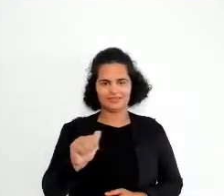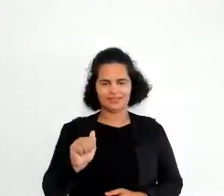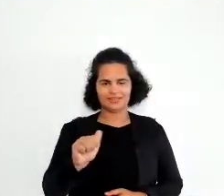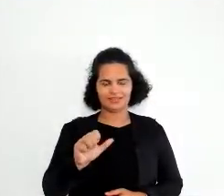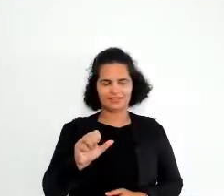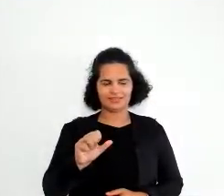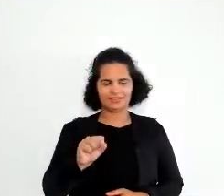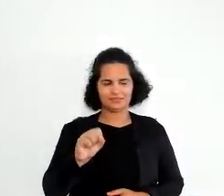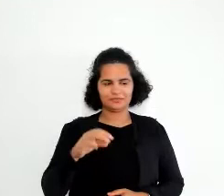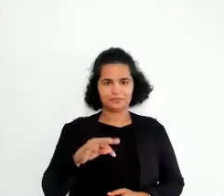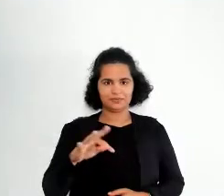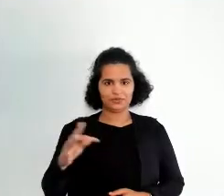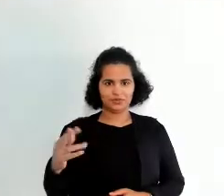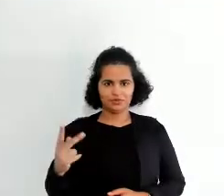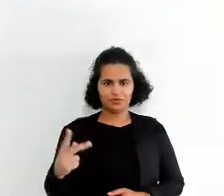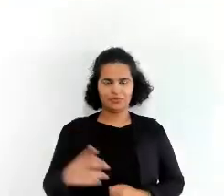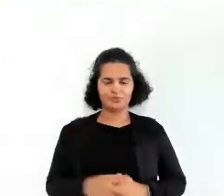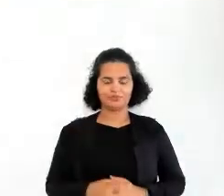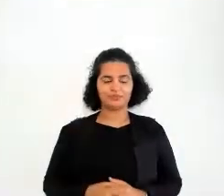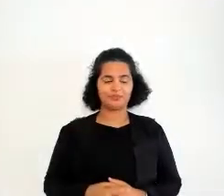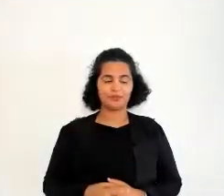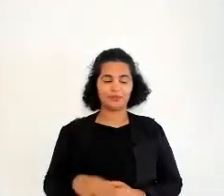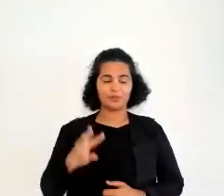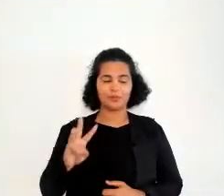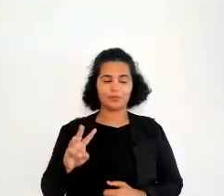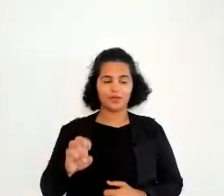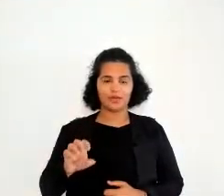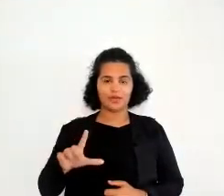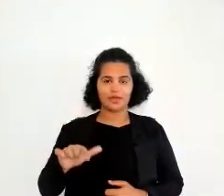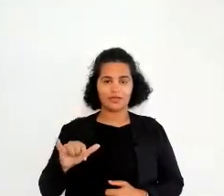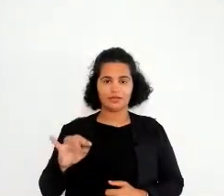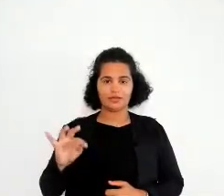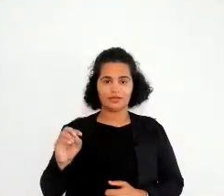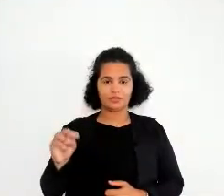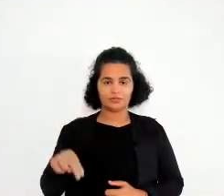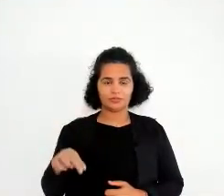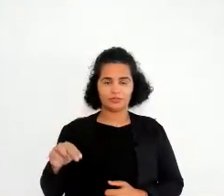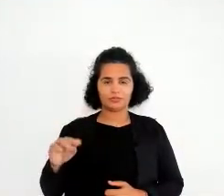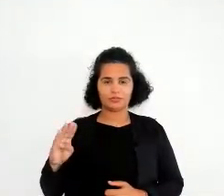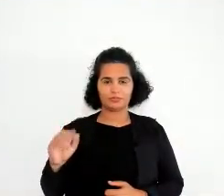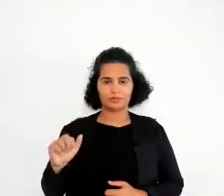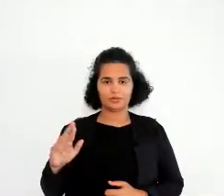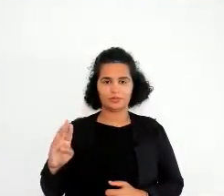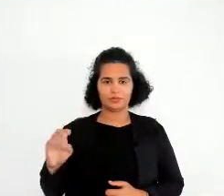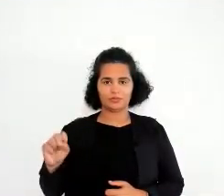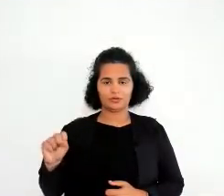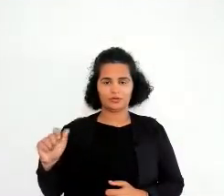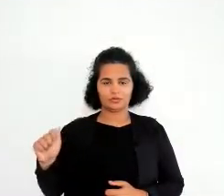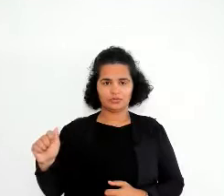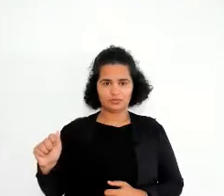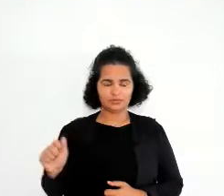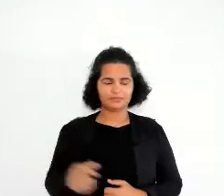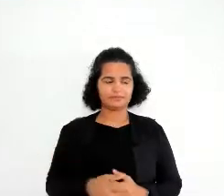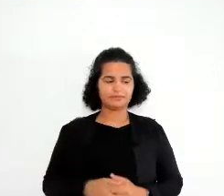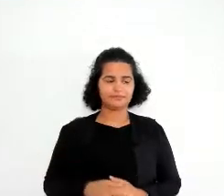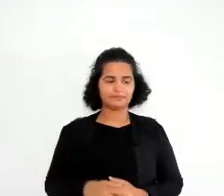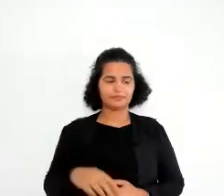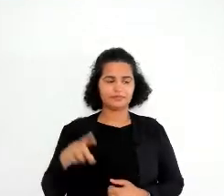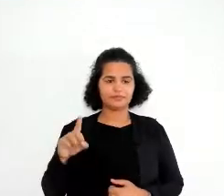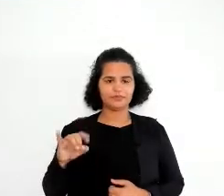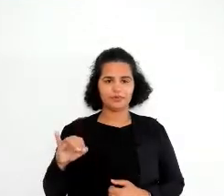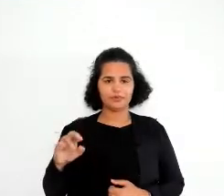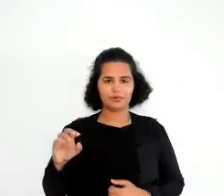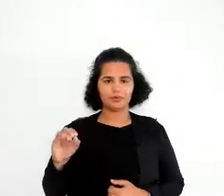Wellington Barbosa, em memória, Marcelo Fernandes Queiroz, Diógenes da Cunha Lima, o nosso